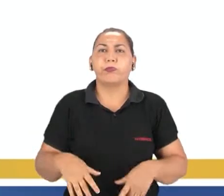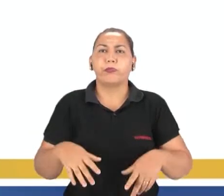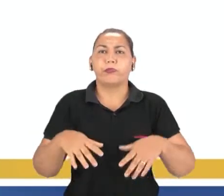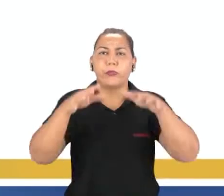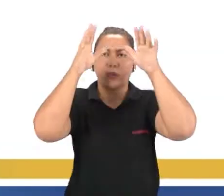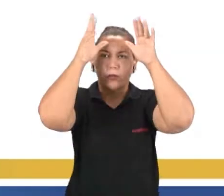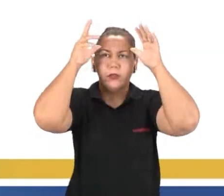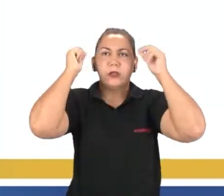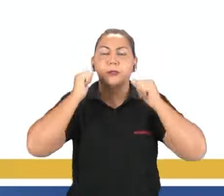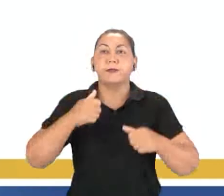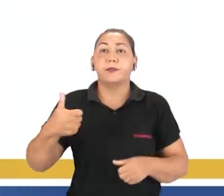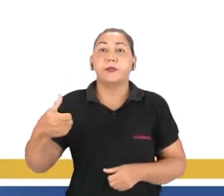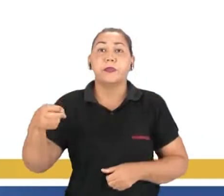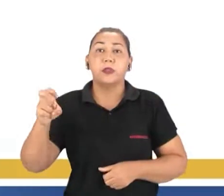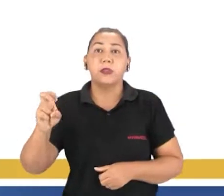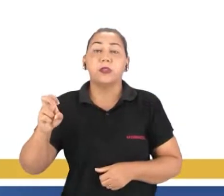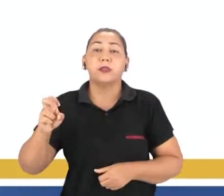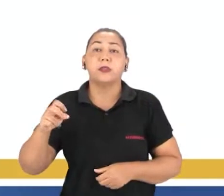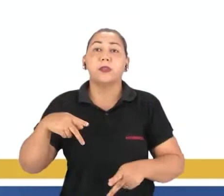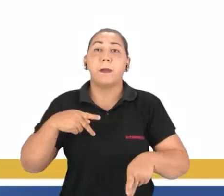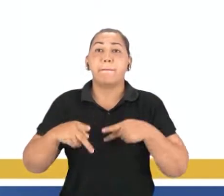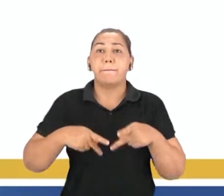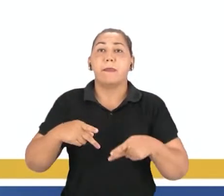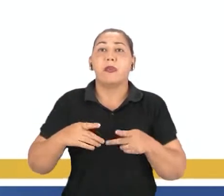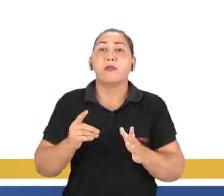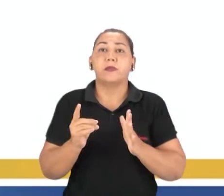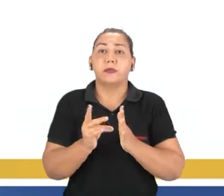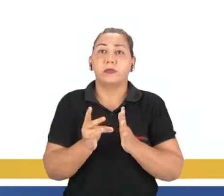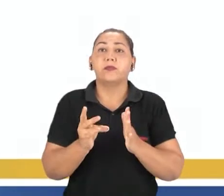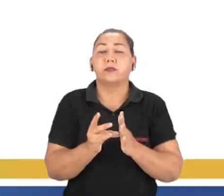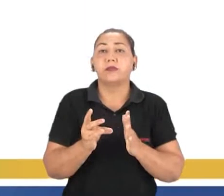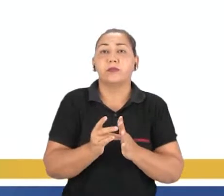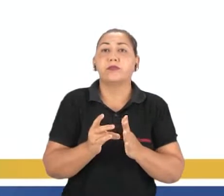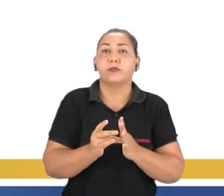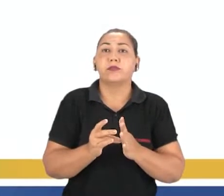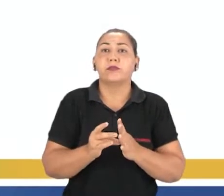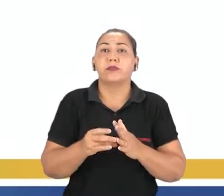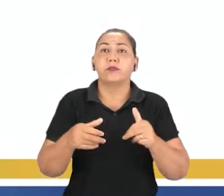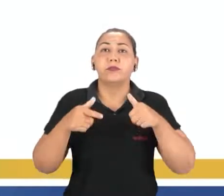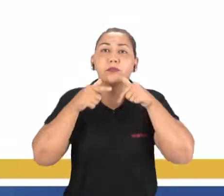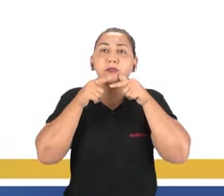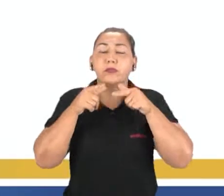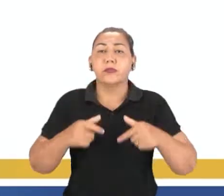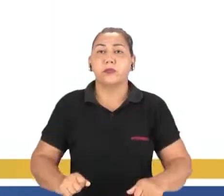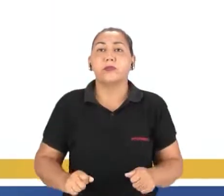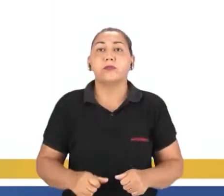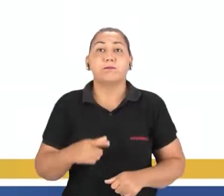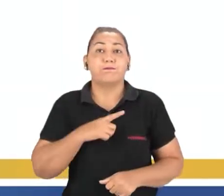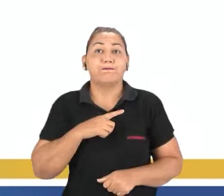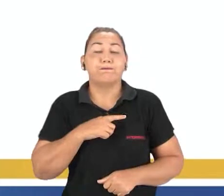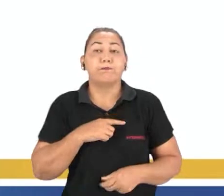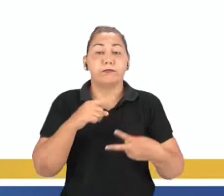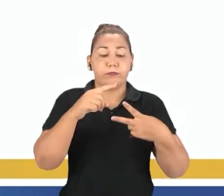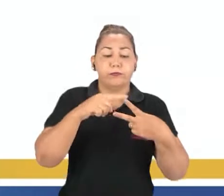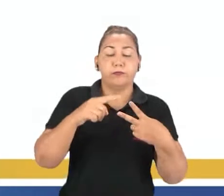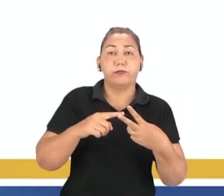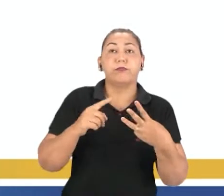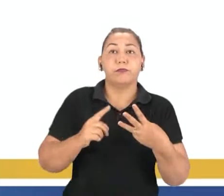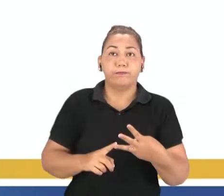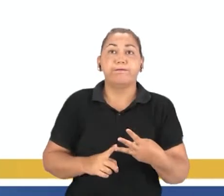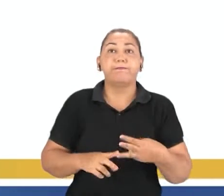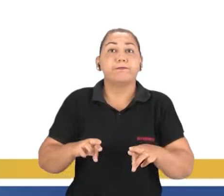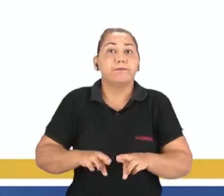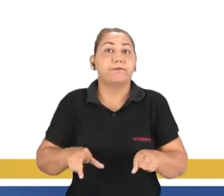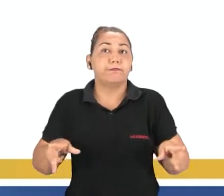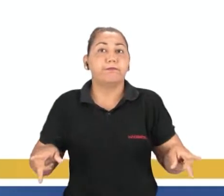povos indígenas, falantes de idiomas de 3 famílias linguísticas diferentes, 3 famílias, tá? Outros 4